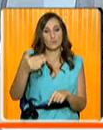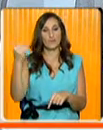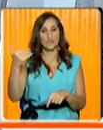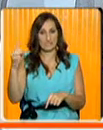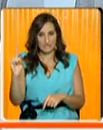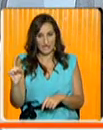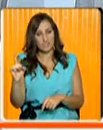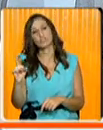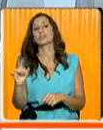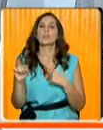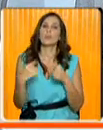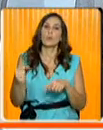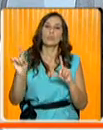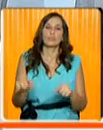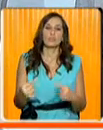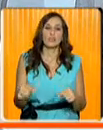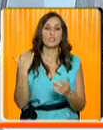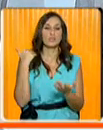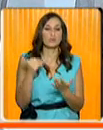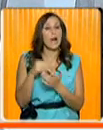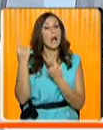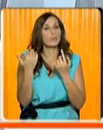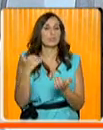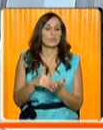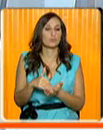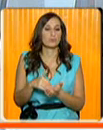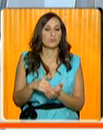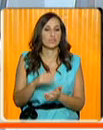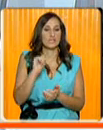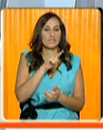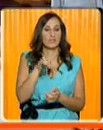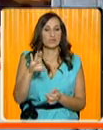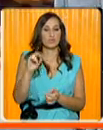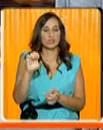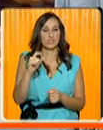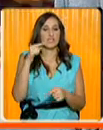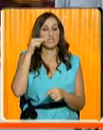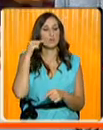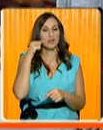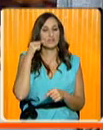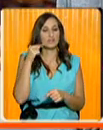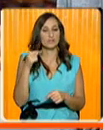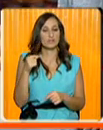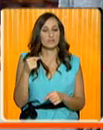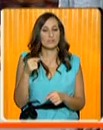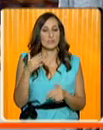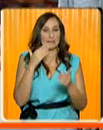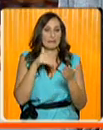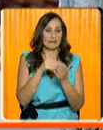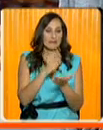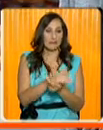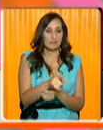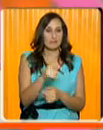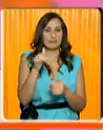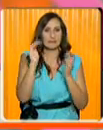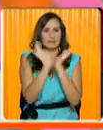26, e depois há, eu normalmente estou às segundas, algumas segundas no São Jorge e às quartas Mas no Teatro Confluência. Mas nós conseguimos ir vendo na internet